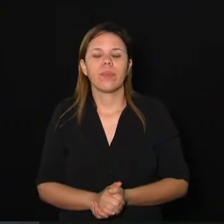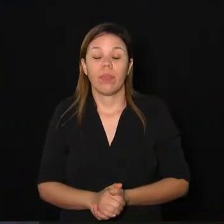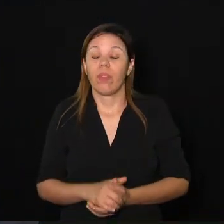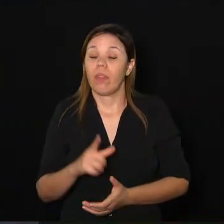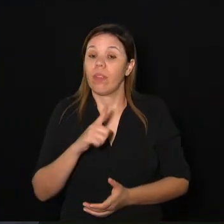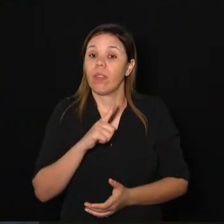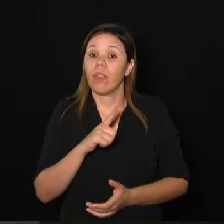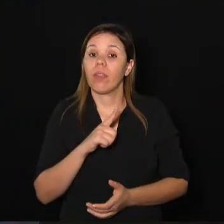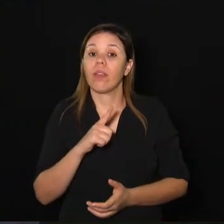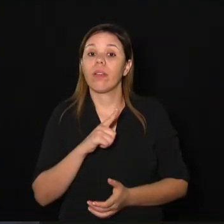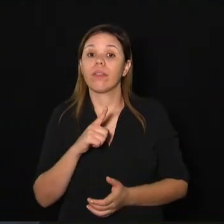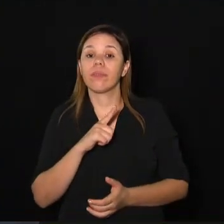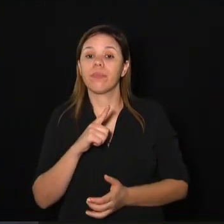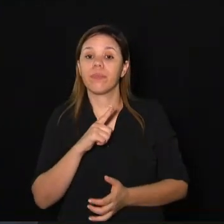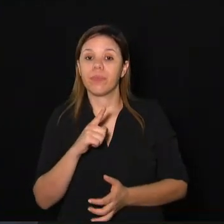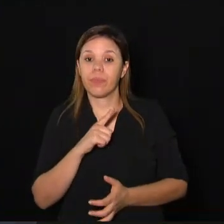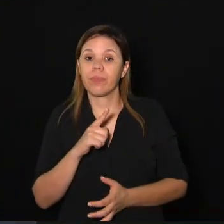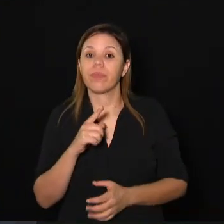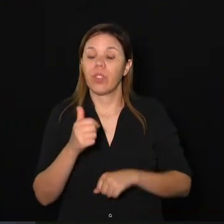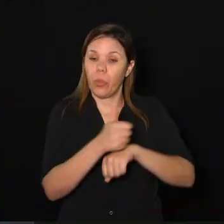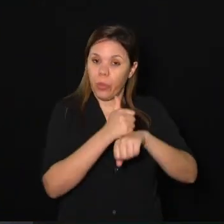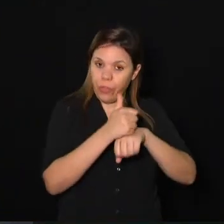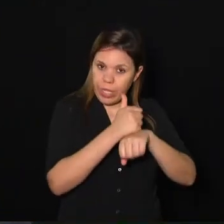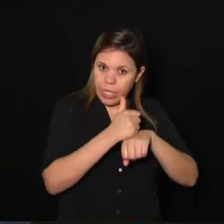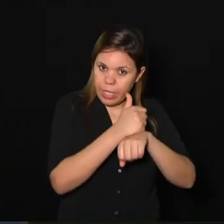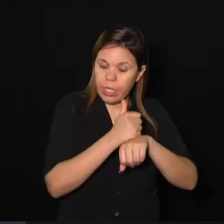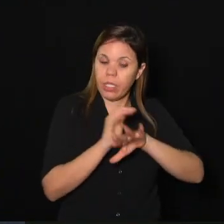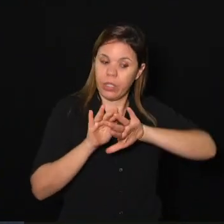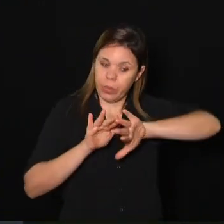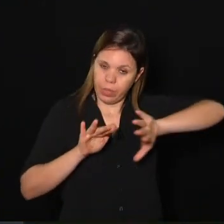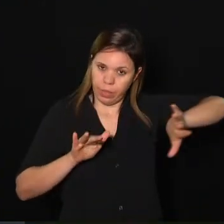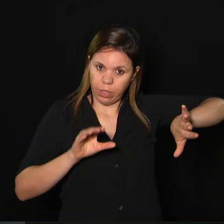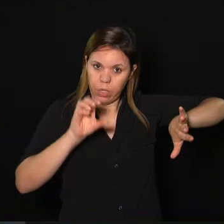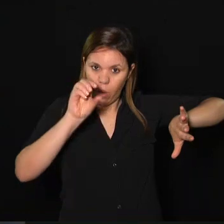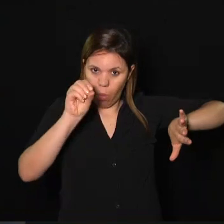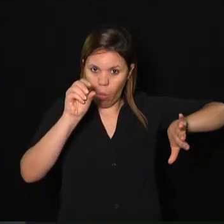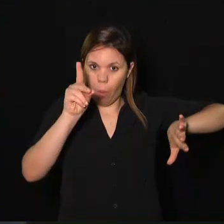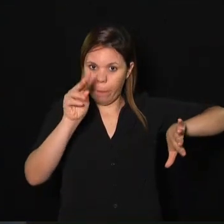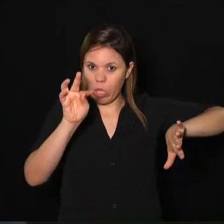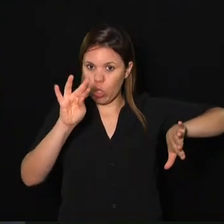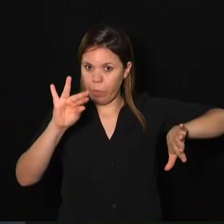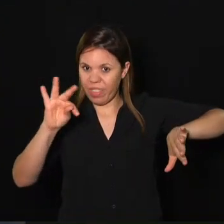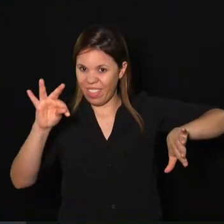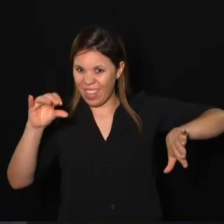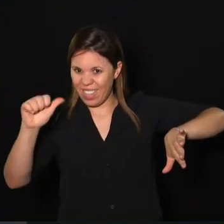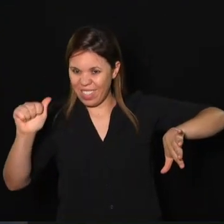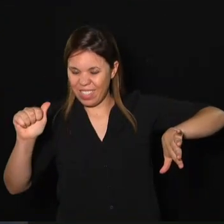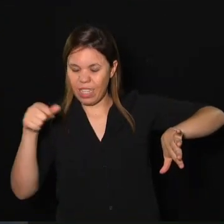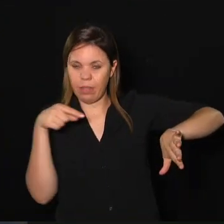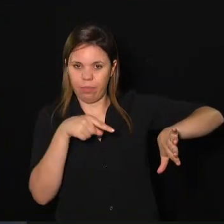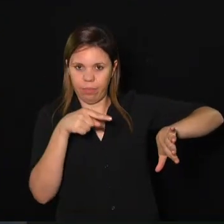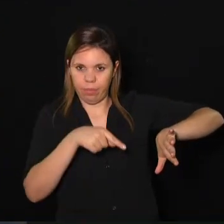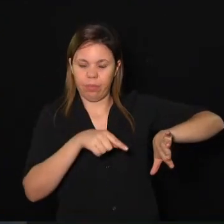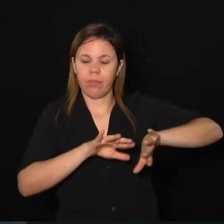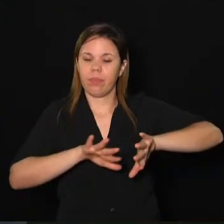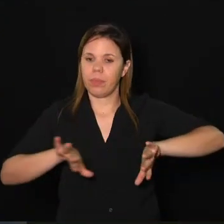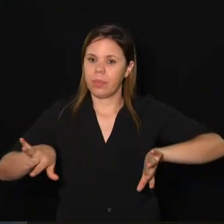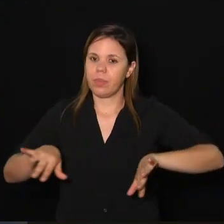existe o optometrista como foi mesmo reconhecido aqui pelos representantes da